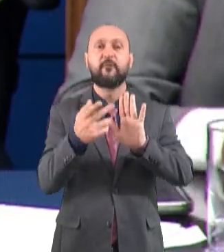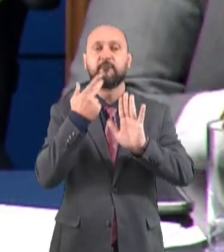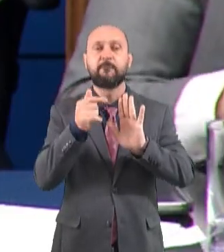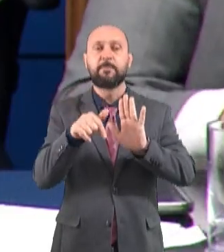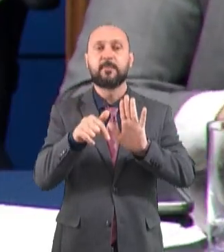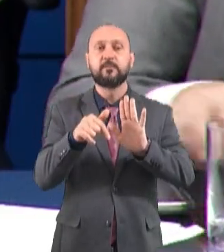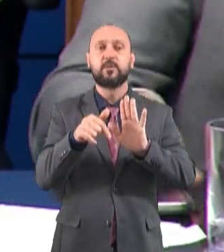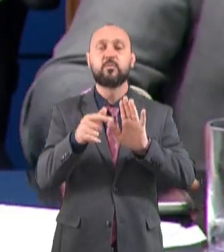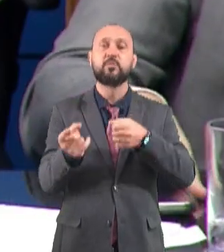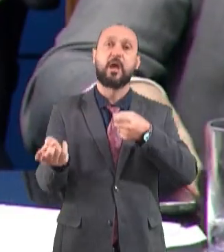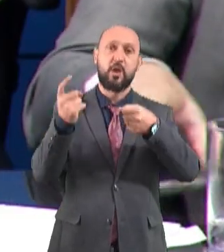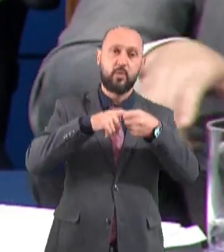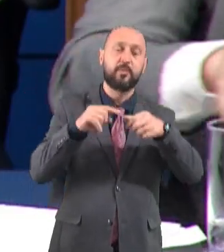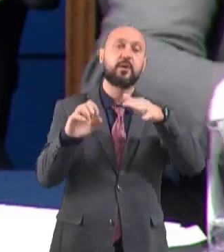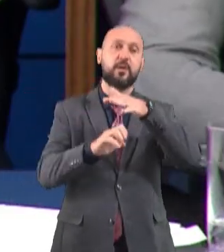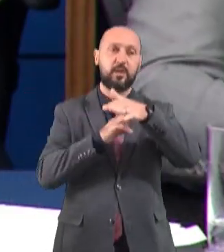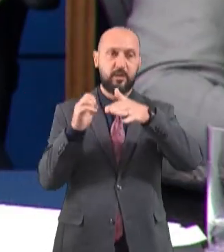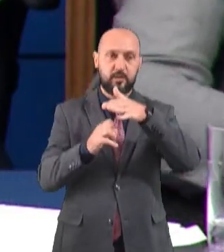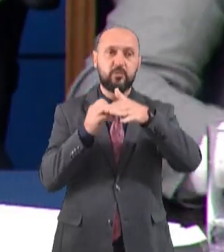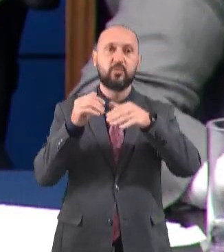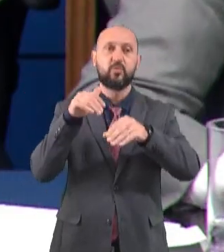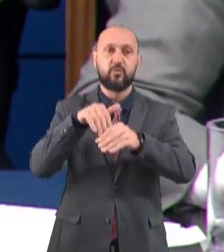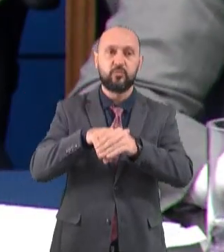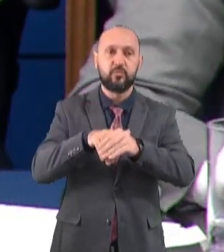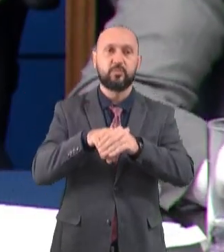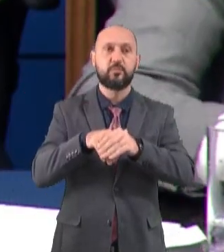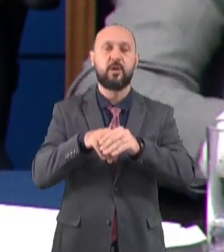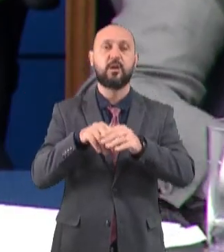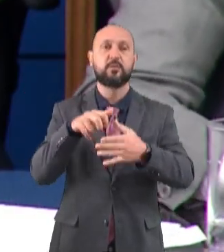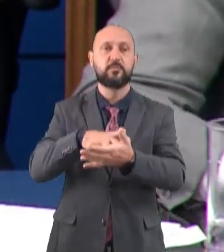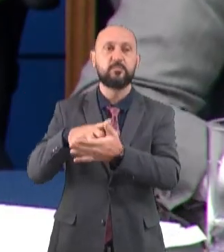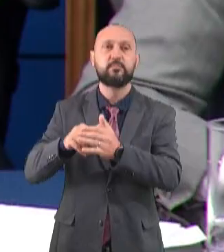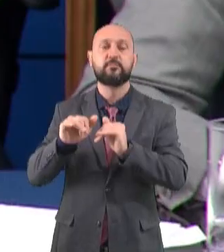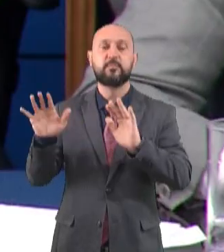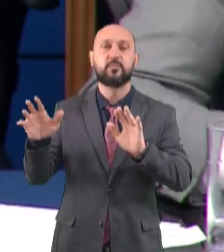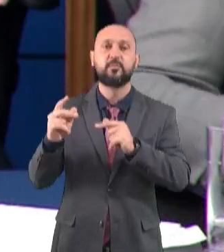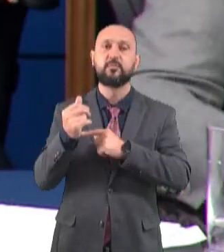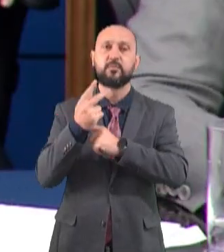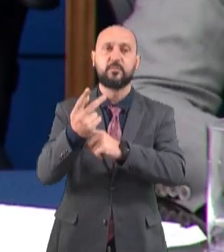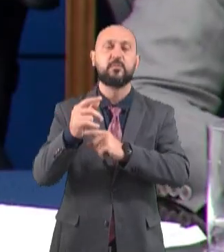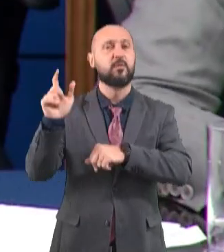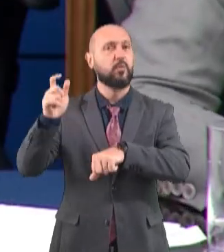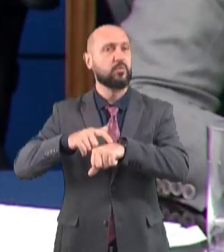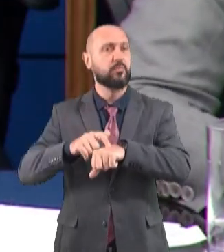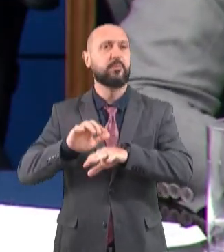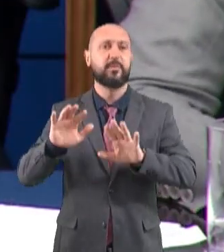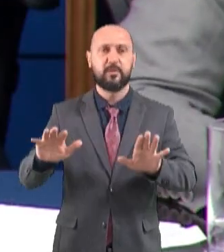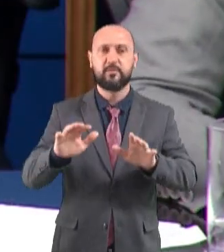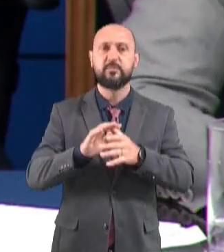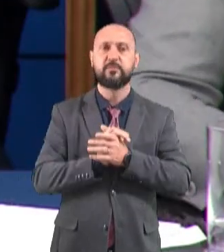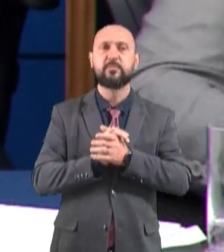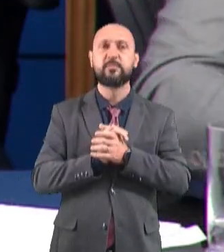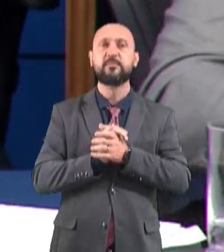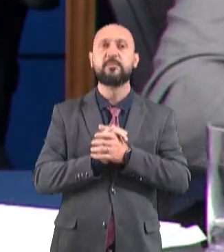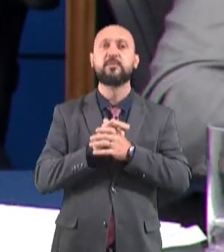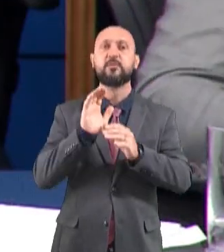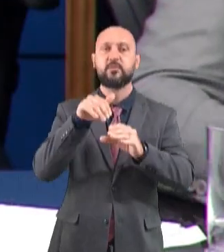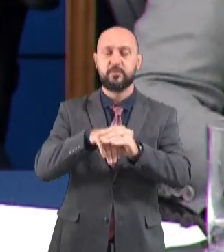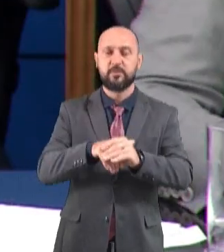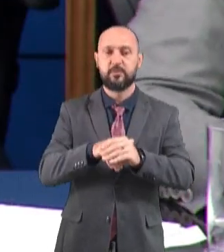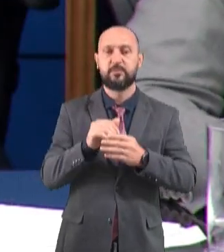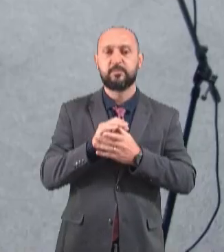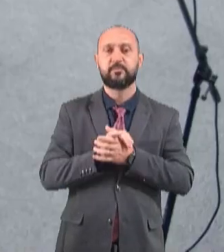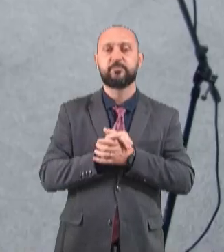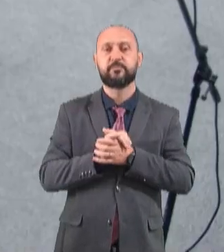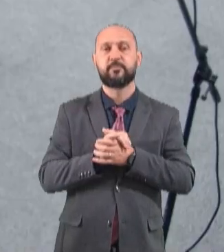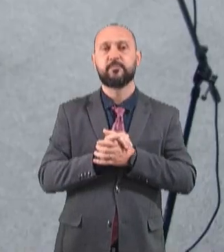falar da recuperação, para falar de devedor contra o AS, de financiamento, a gente fala em outro momento, no momento que estiver votando esse assunto.